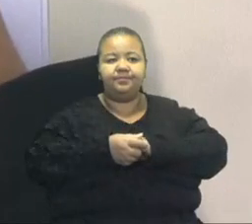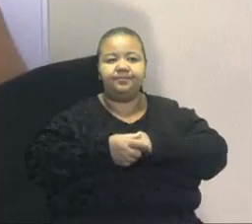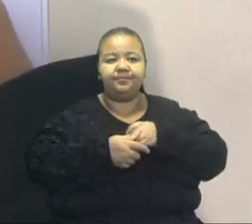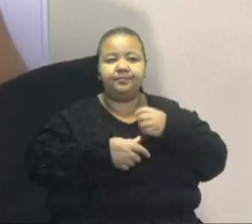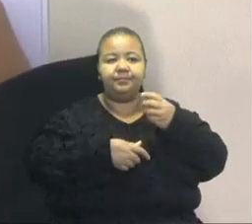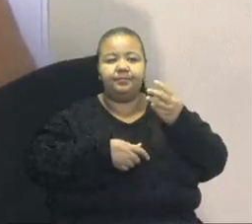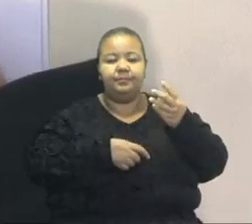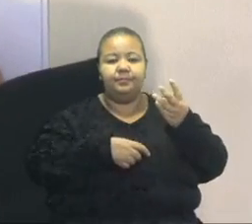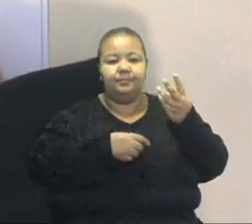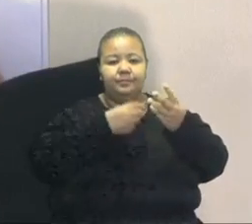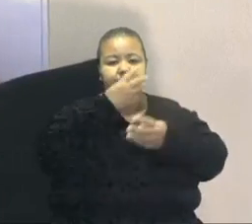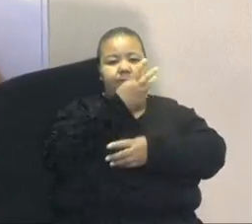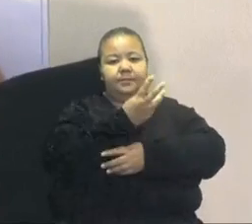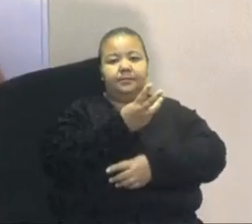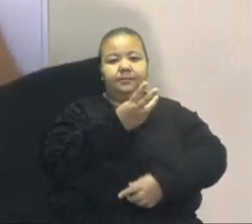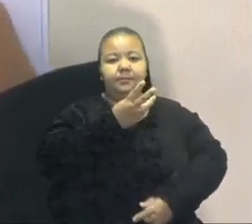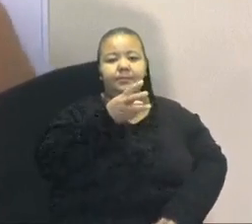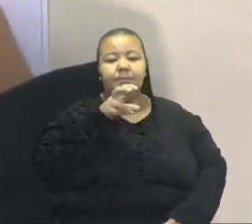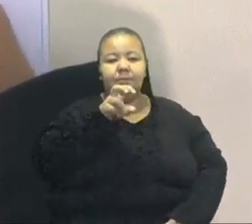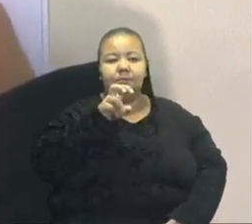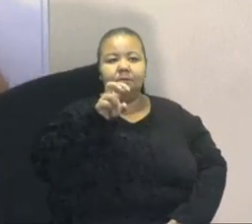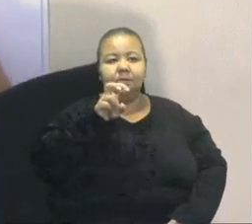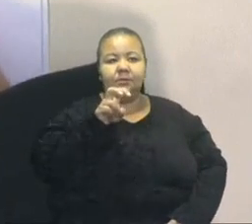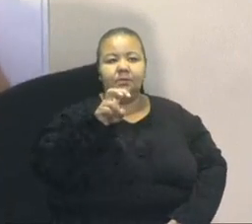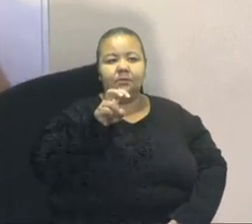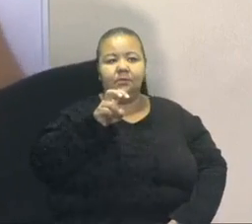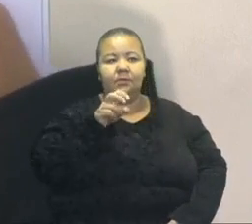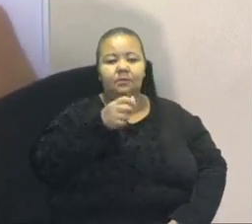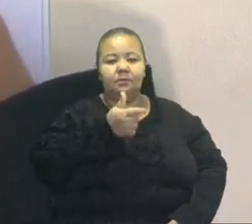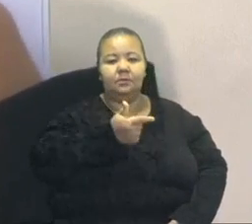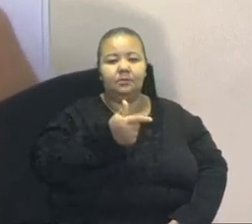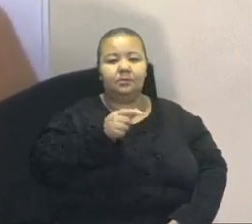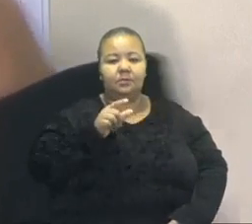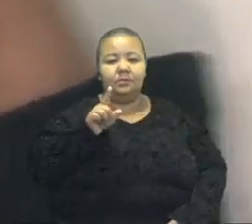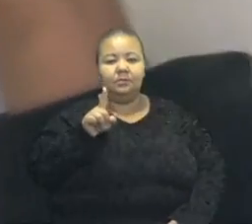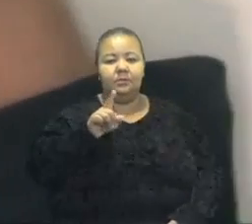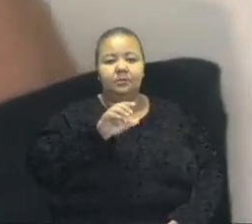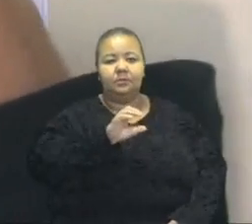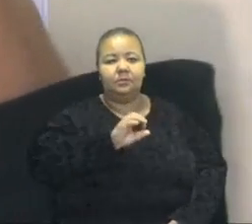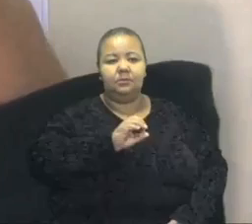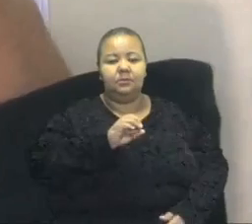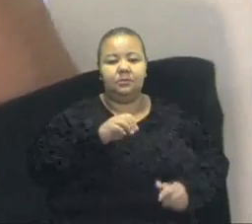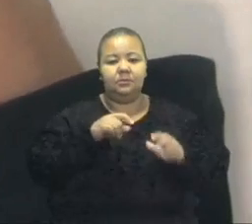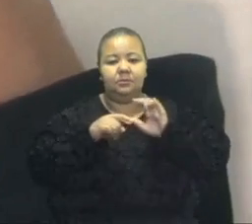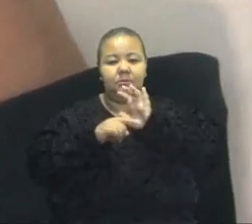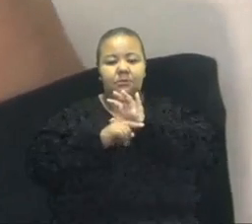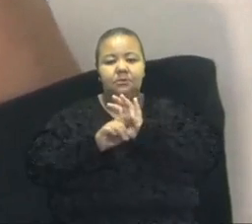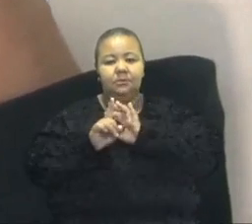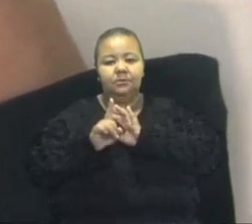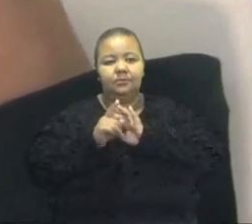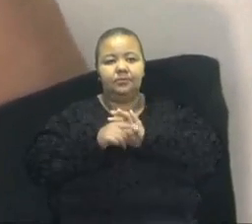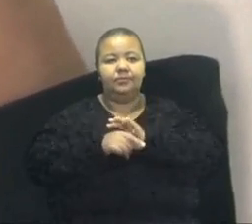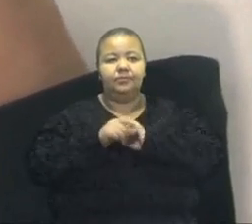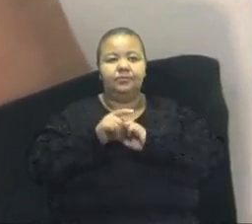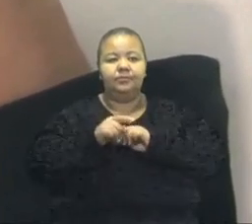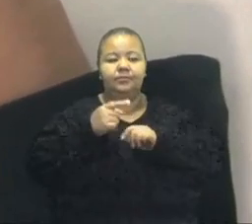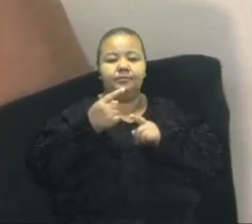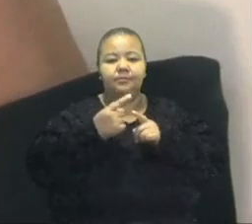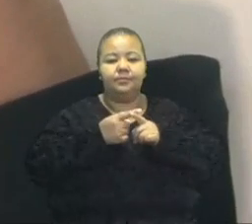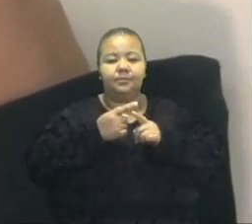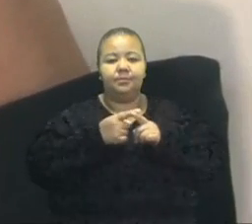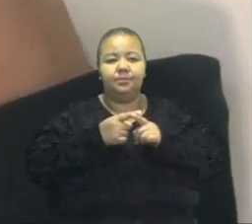3, 5, 2, 1, 0 e menos 1. Isso